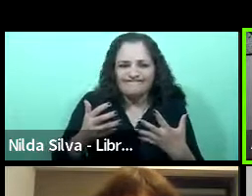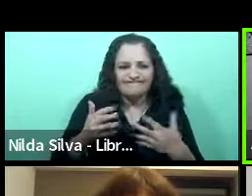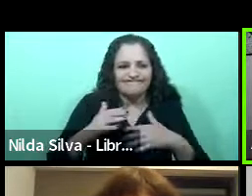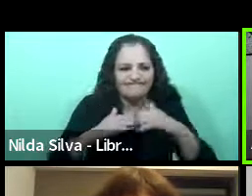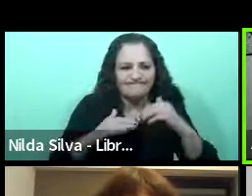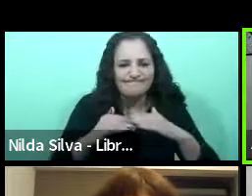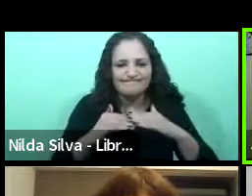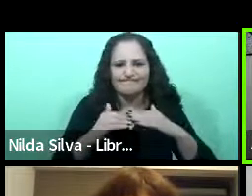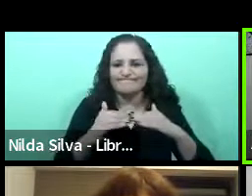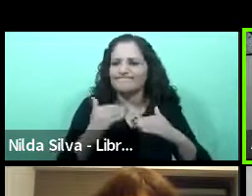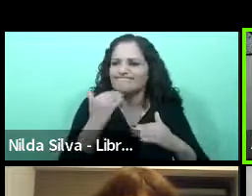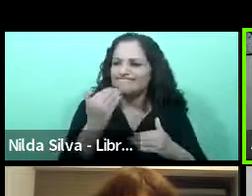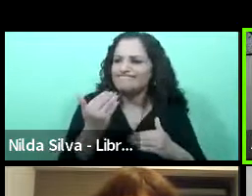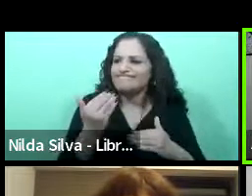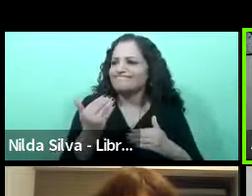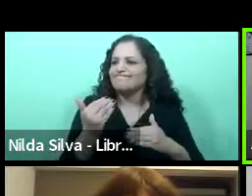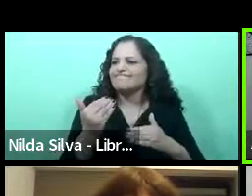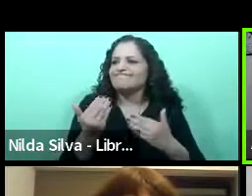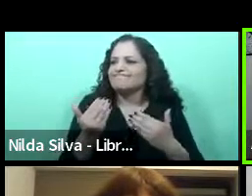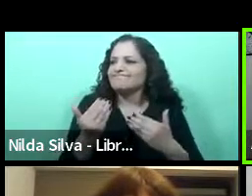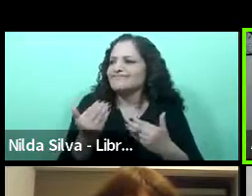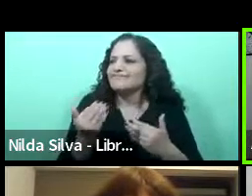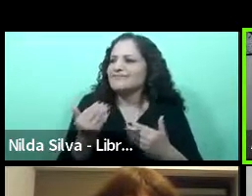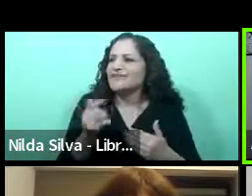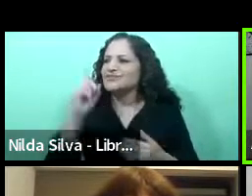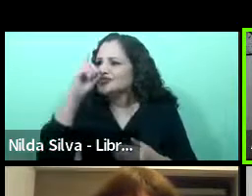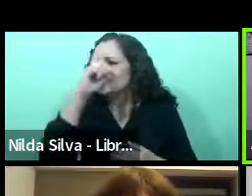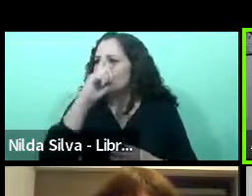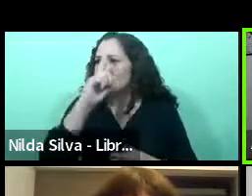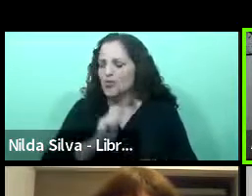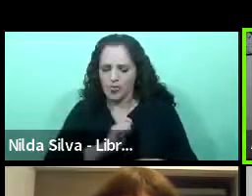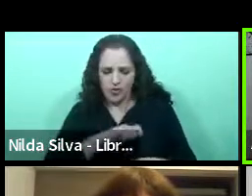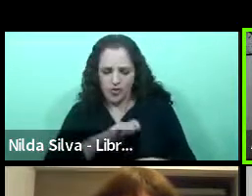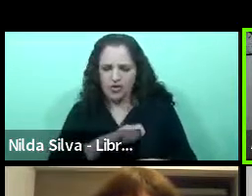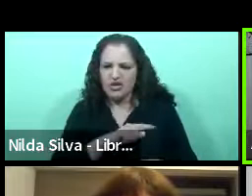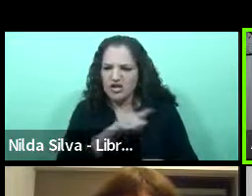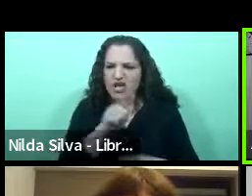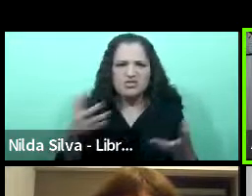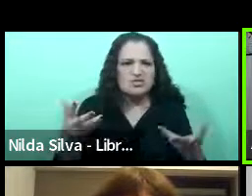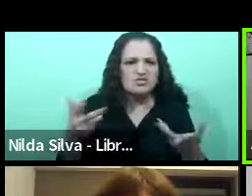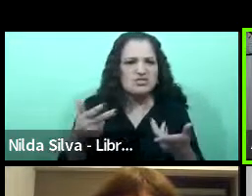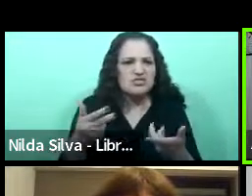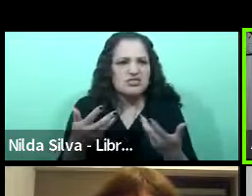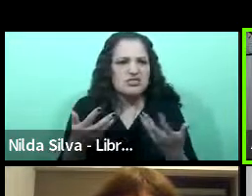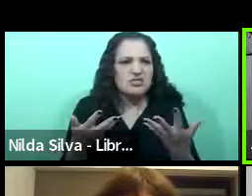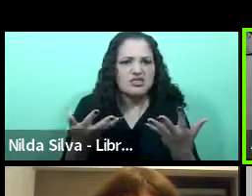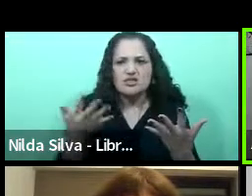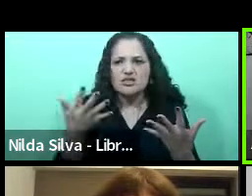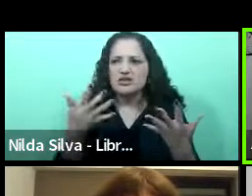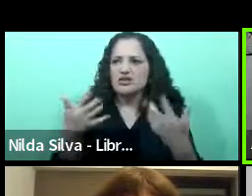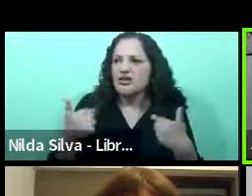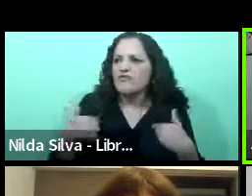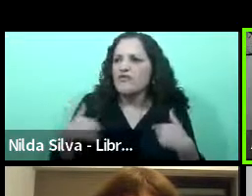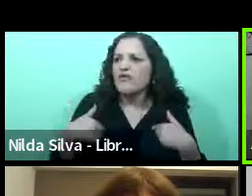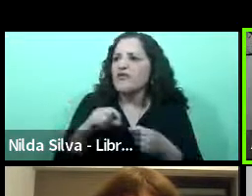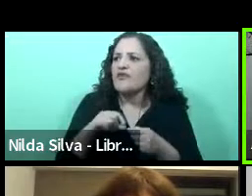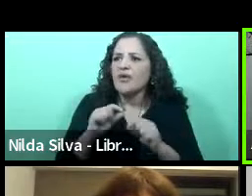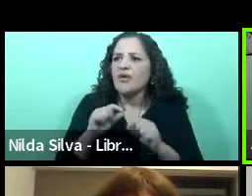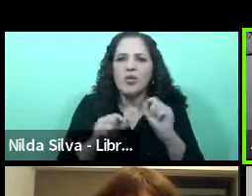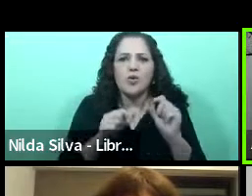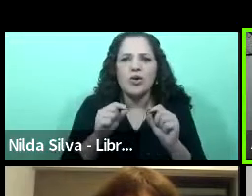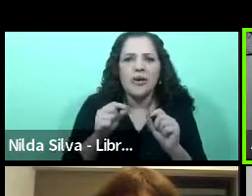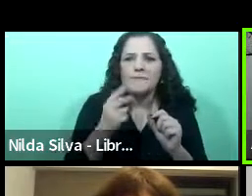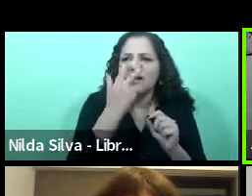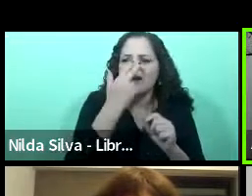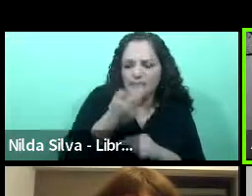tanta crueldade, né, a tanta articulação, que o que nos resta, que pode parecer pouco, mas